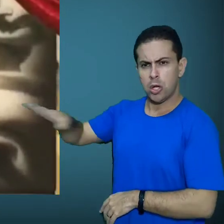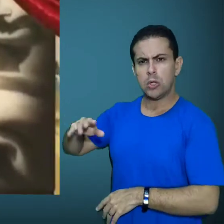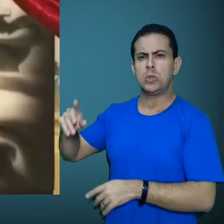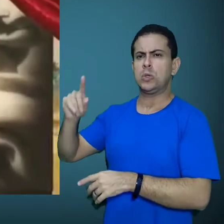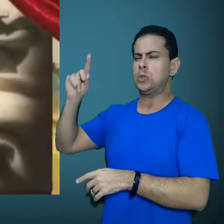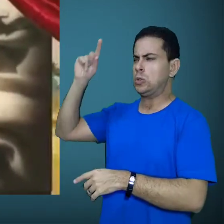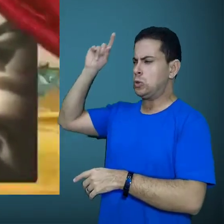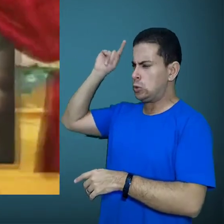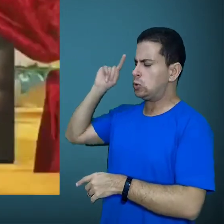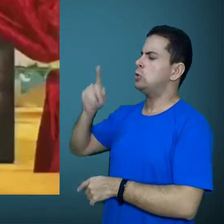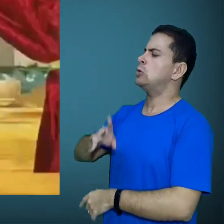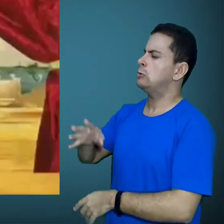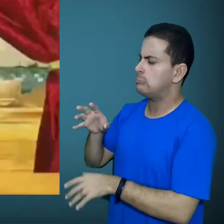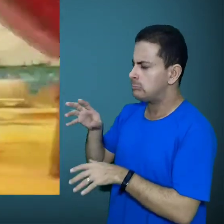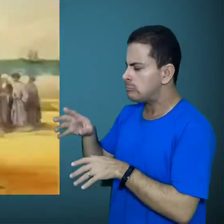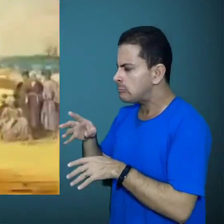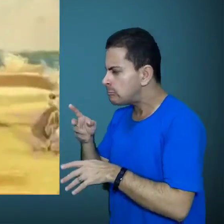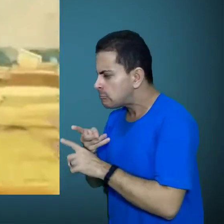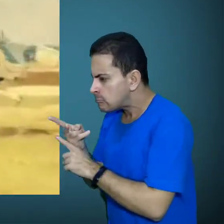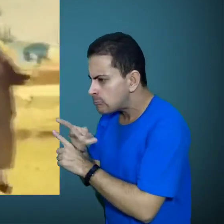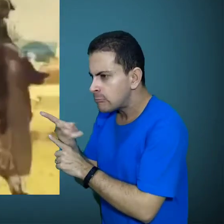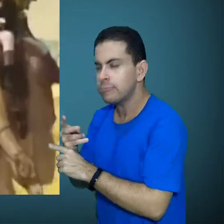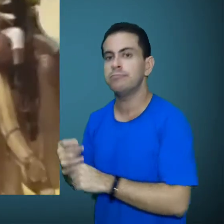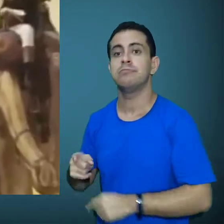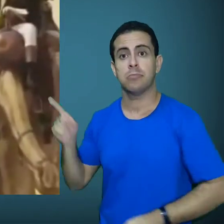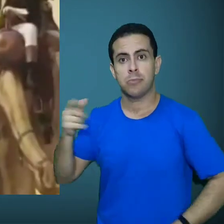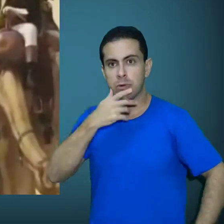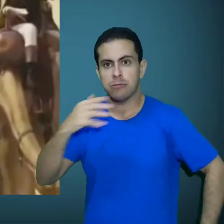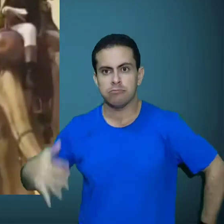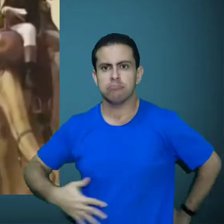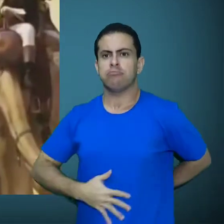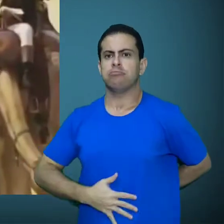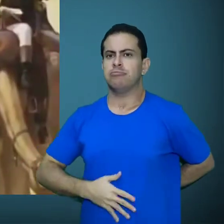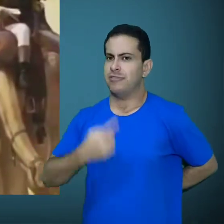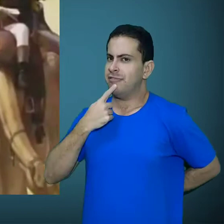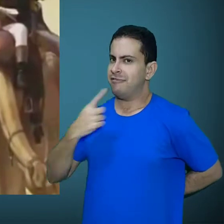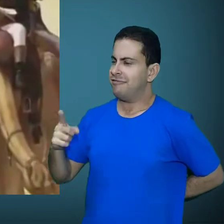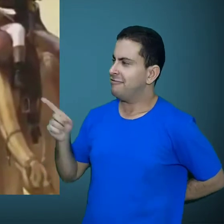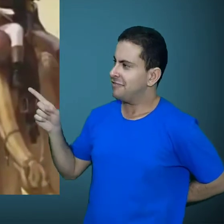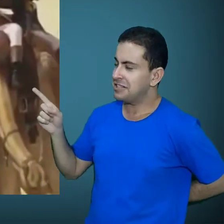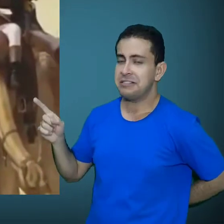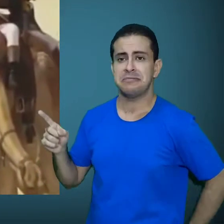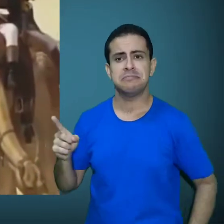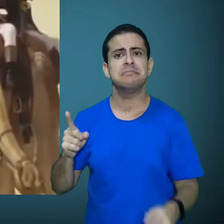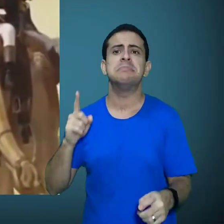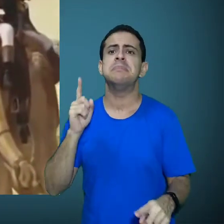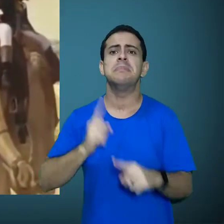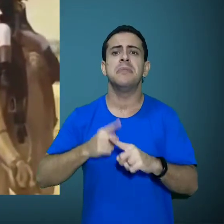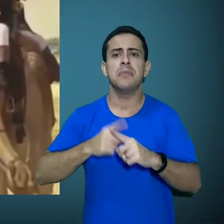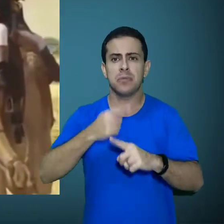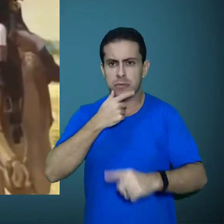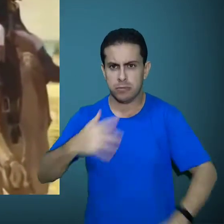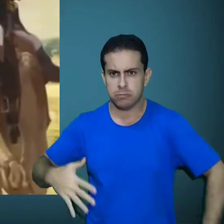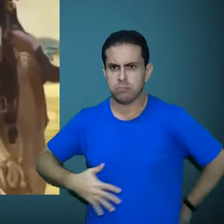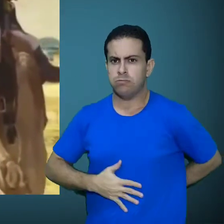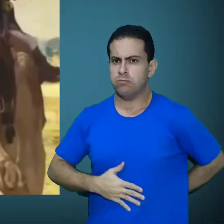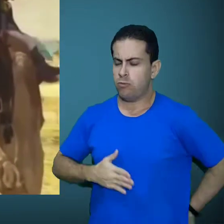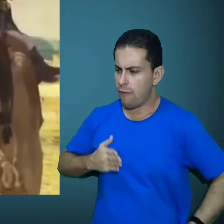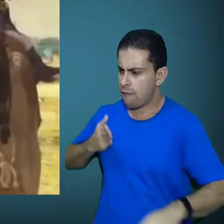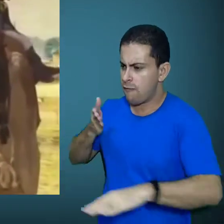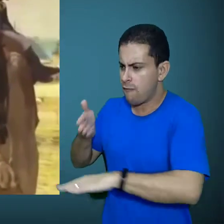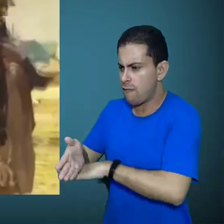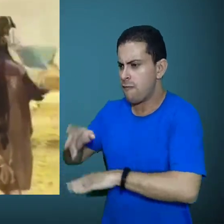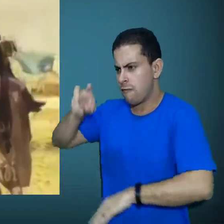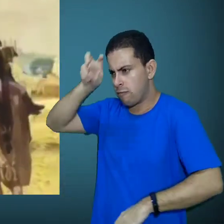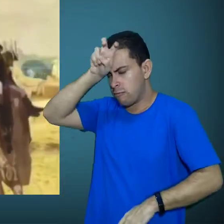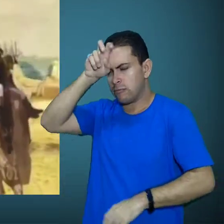nos contemplam. Foi o que Napoleão disse às tropas aos pés das pirâmides. Isso aconteceu quando esse grande militar